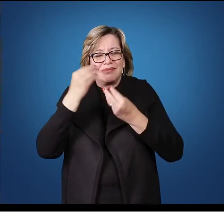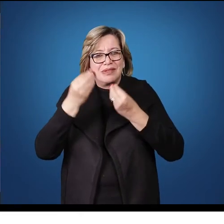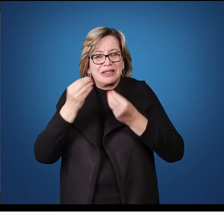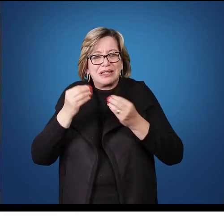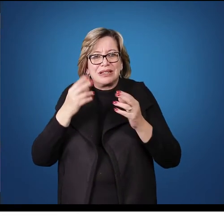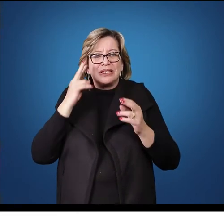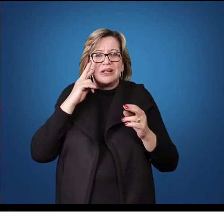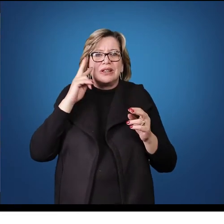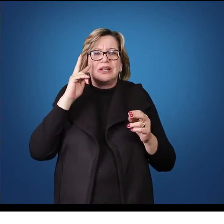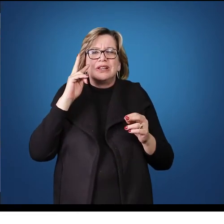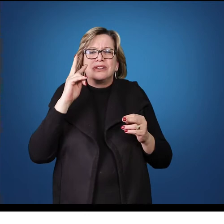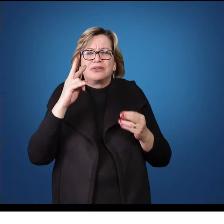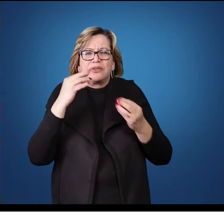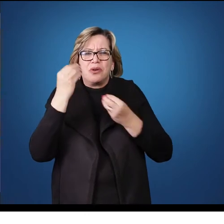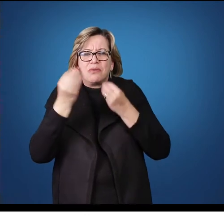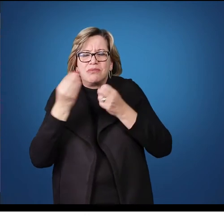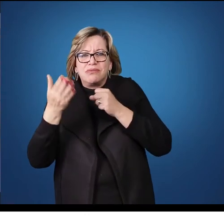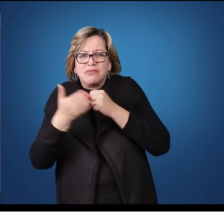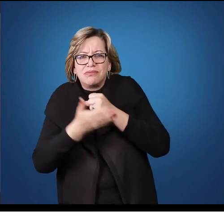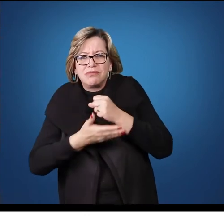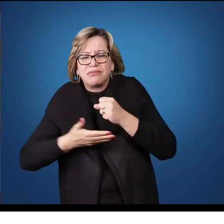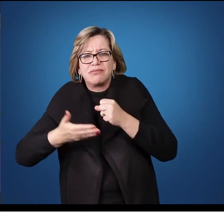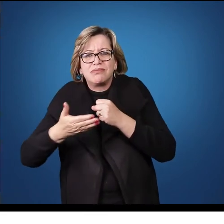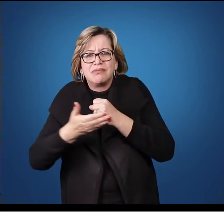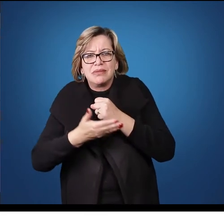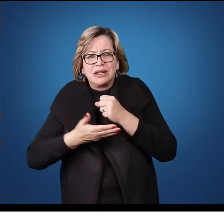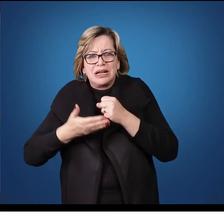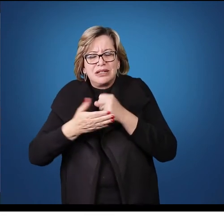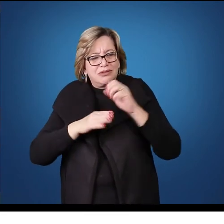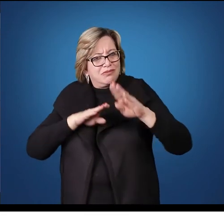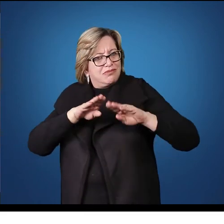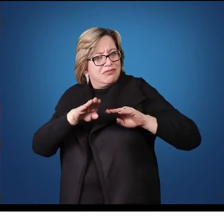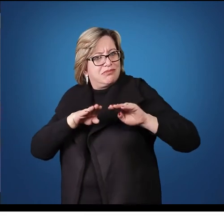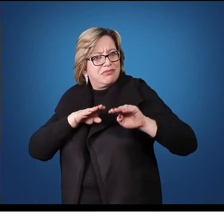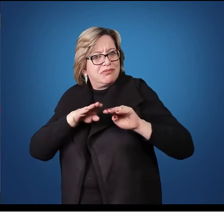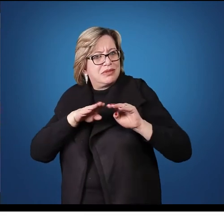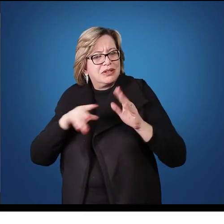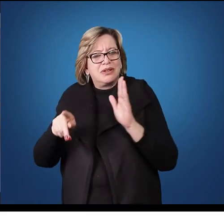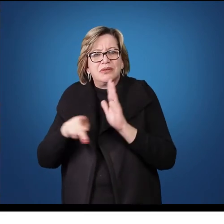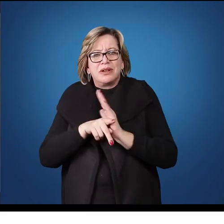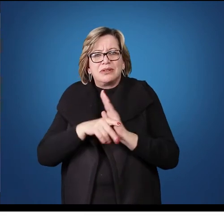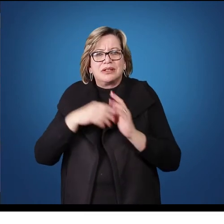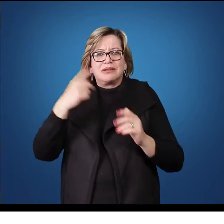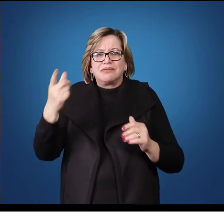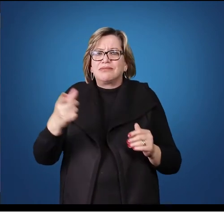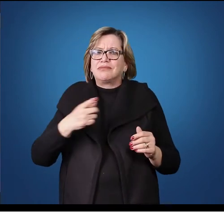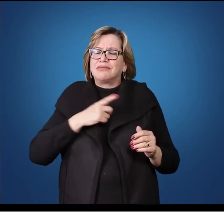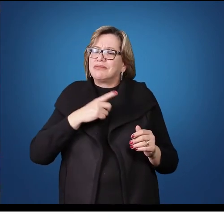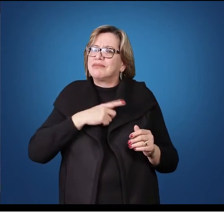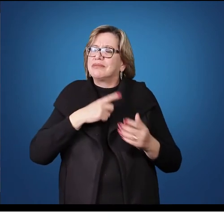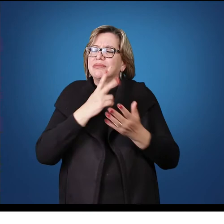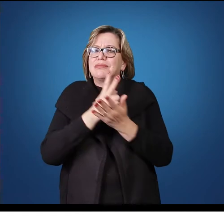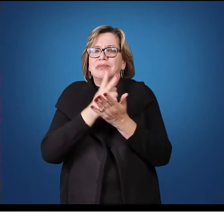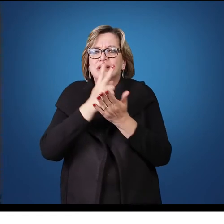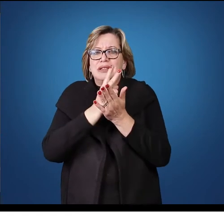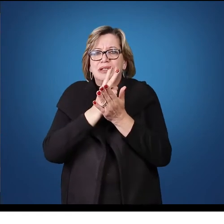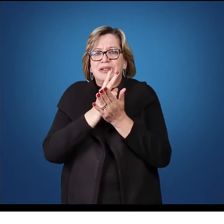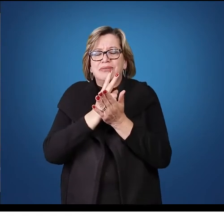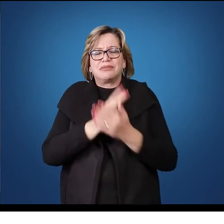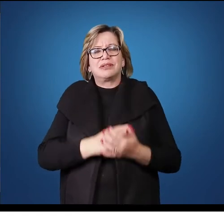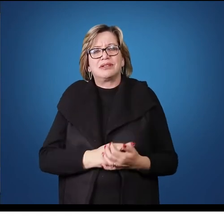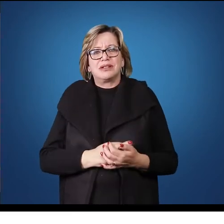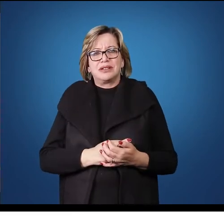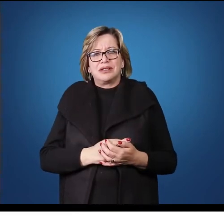de rede. Então, como elementos básicos, movimentos básicos do bloqueio, é importante que a gente tenha sempre a posição